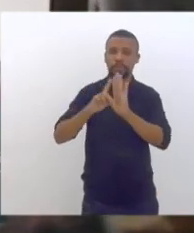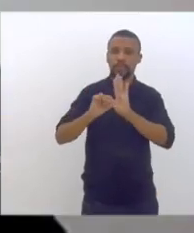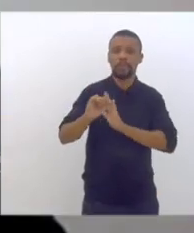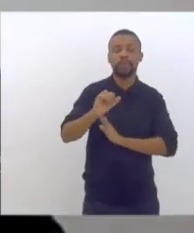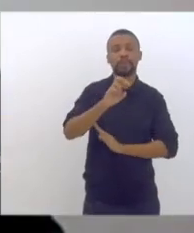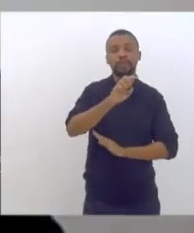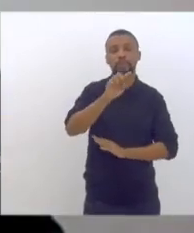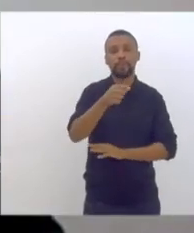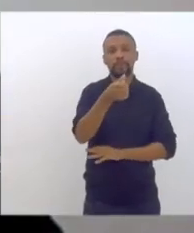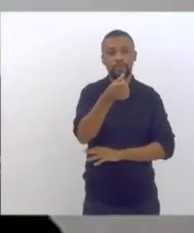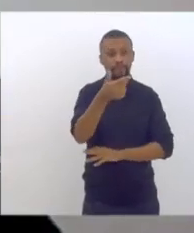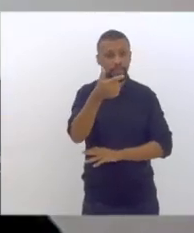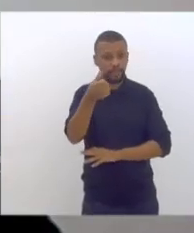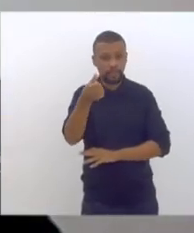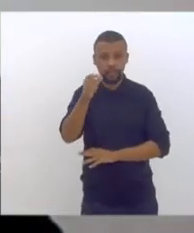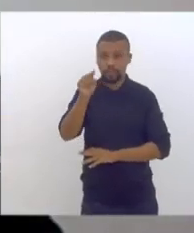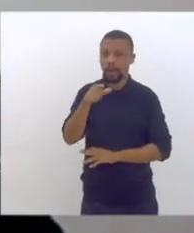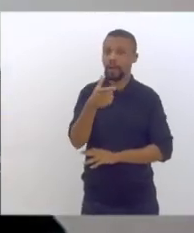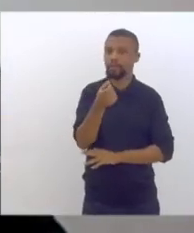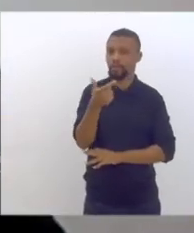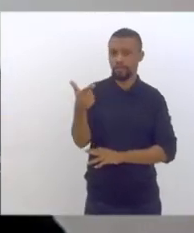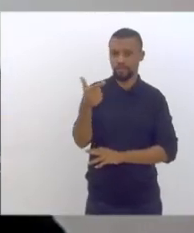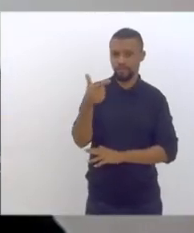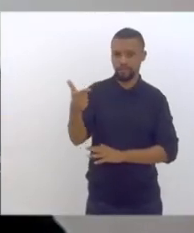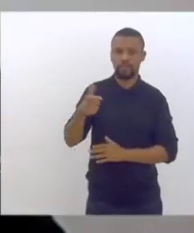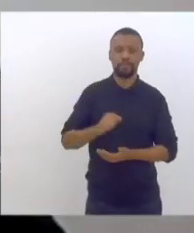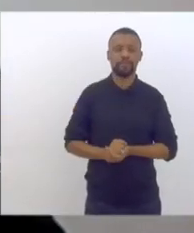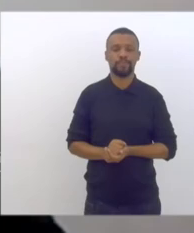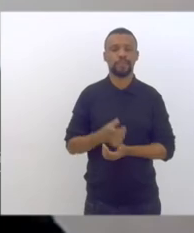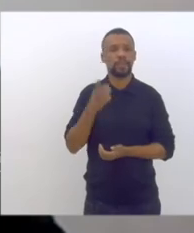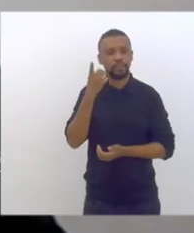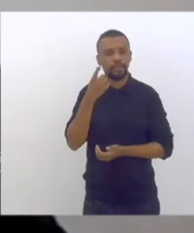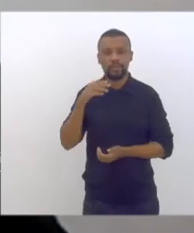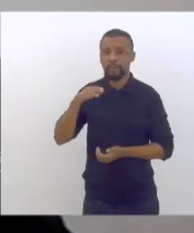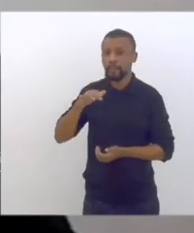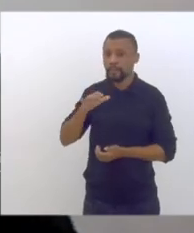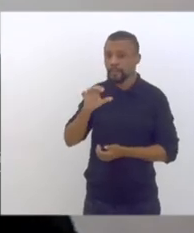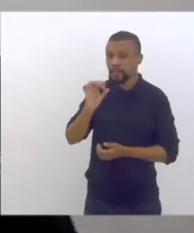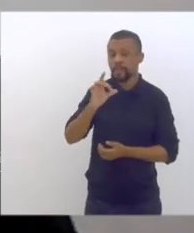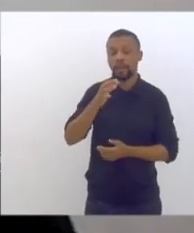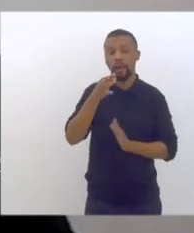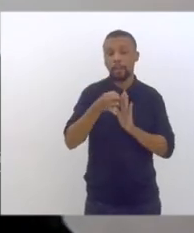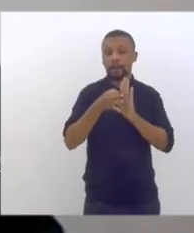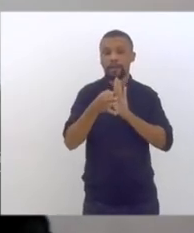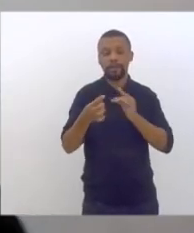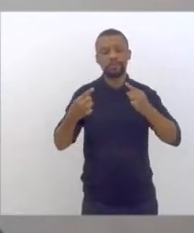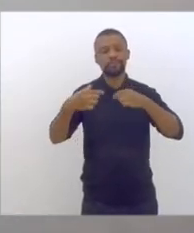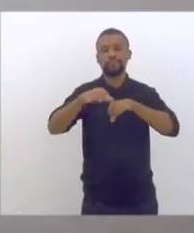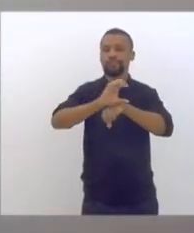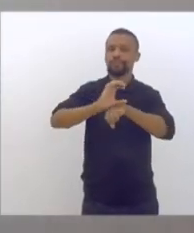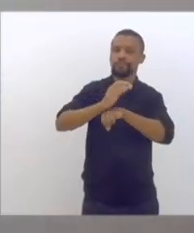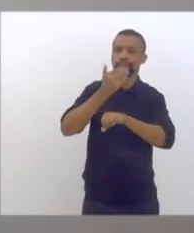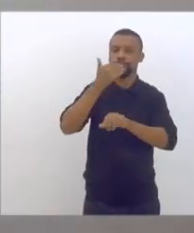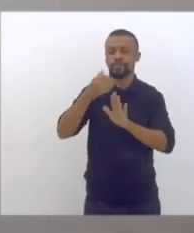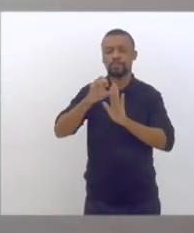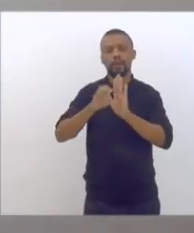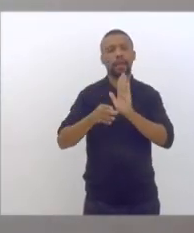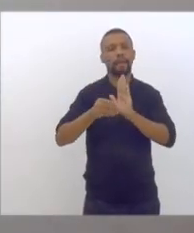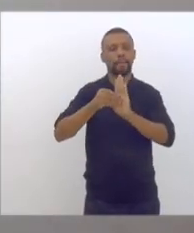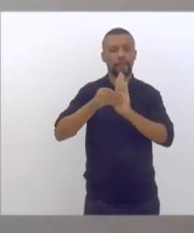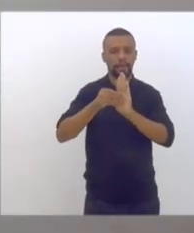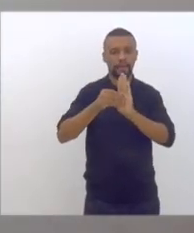5626/2005 2 o resultado Carlos vídeo parecer pela constitucionalidade bom emendas